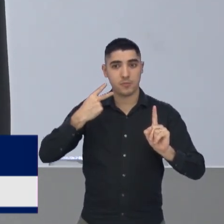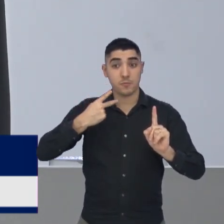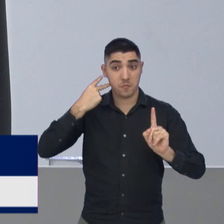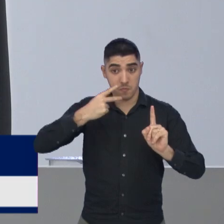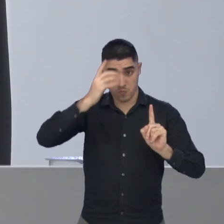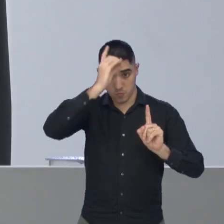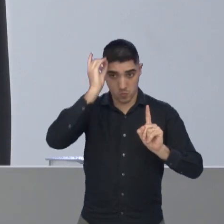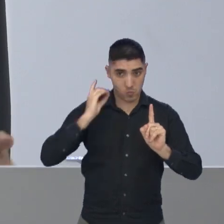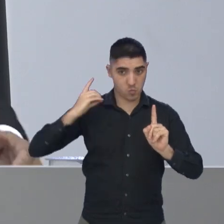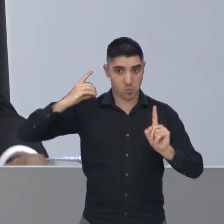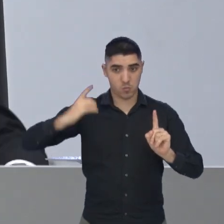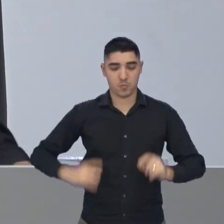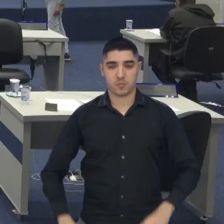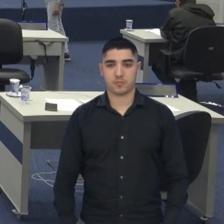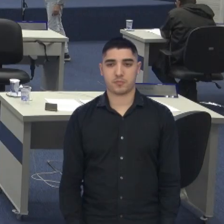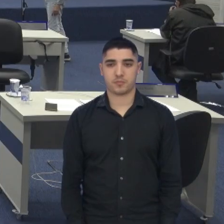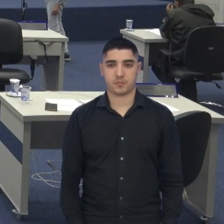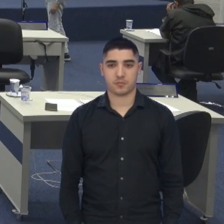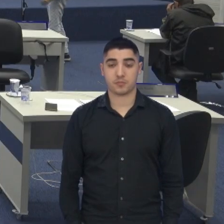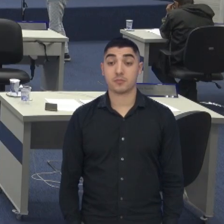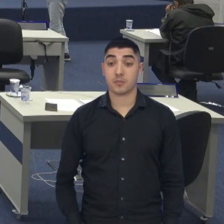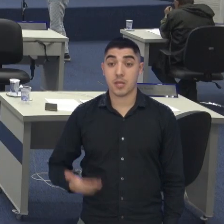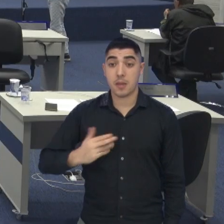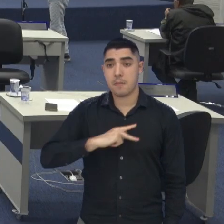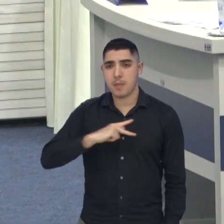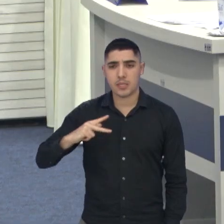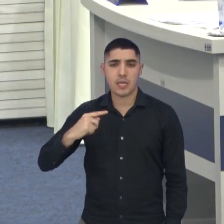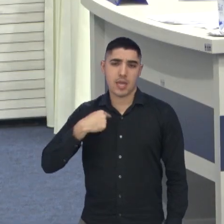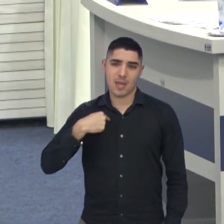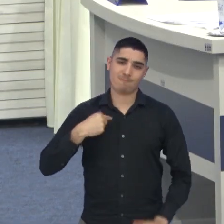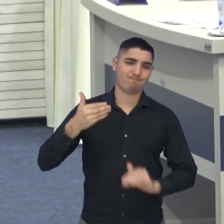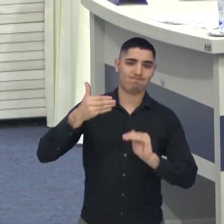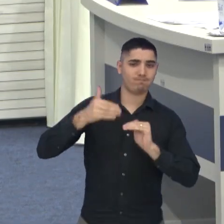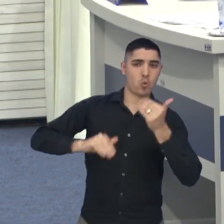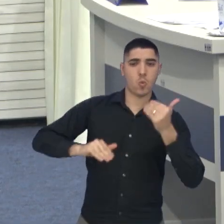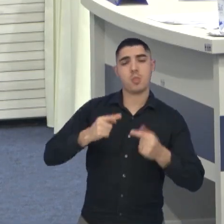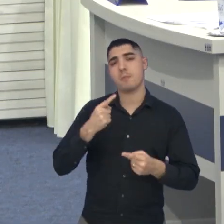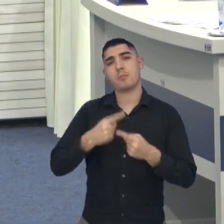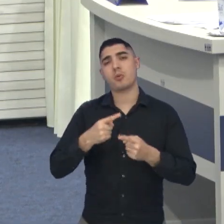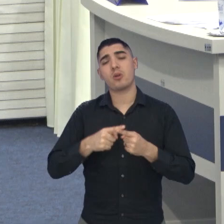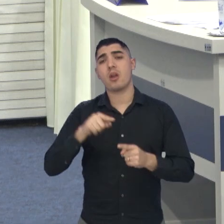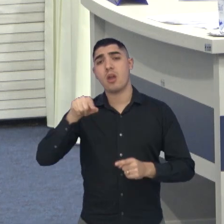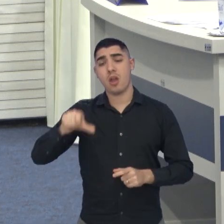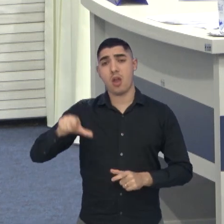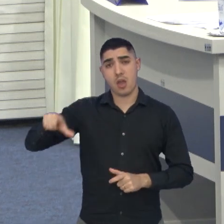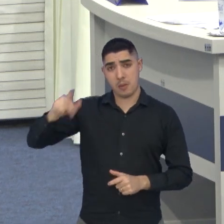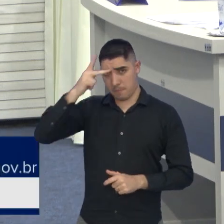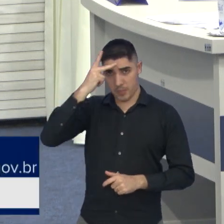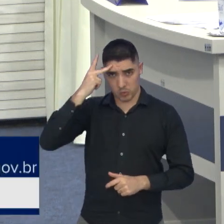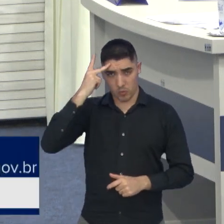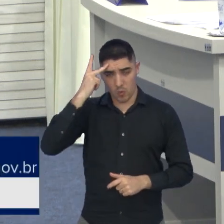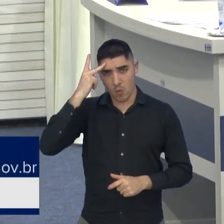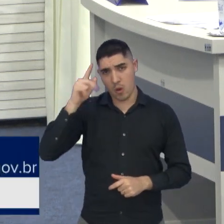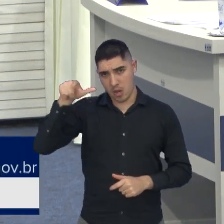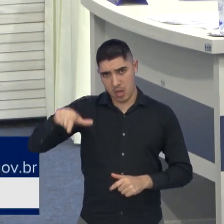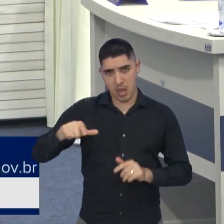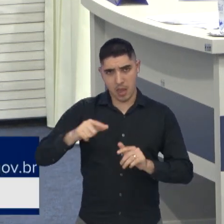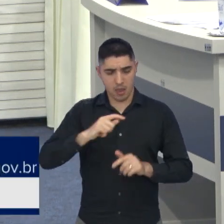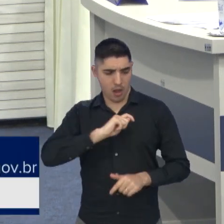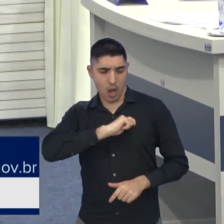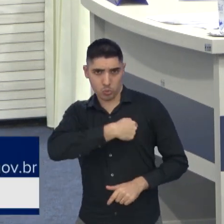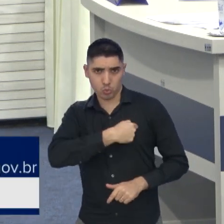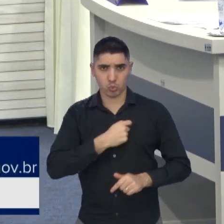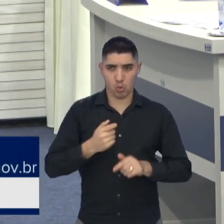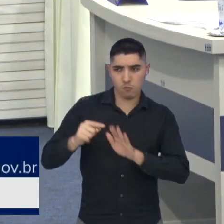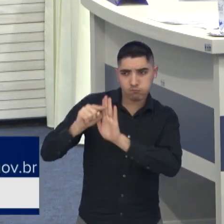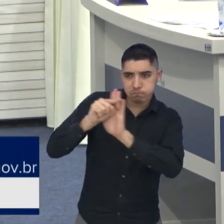Dulce Rita. Senhor presidente, eu votei contra, primeiro que os auditores não foram ouvidos. Tiveram reunião aqui com